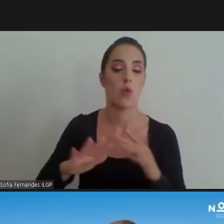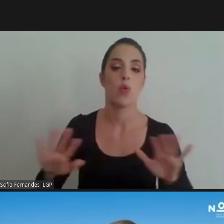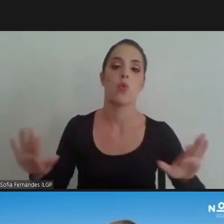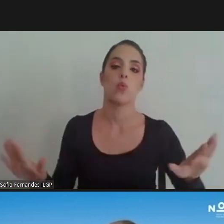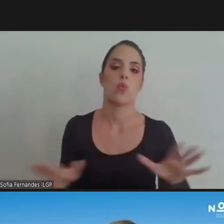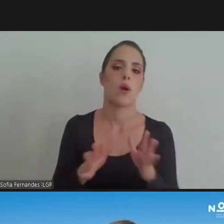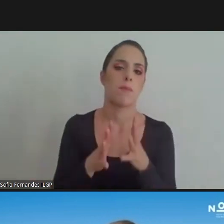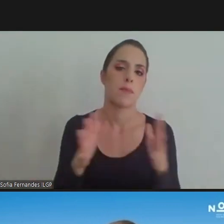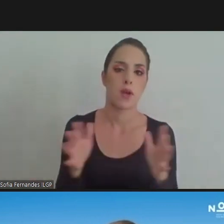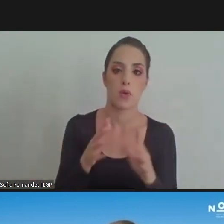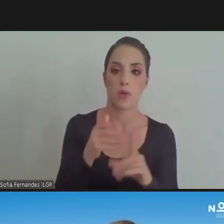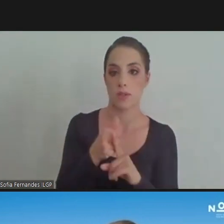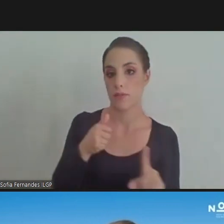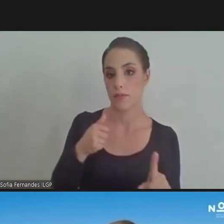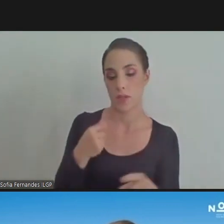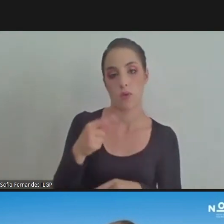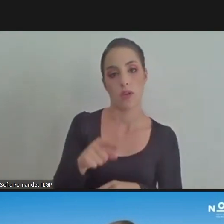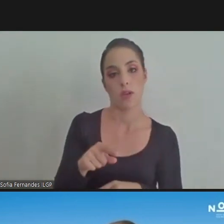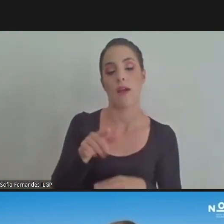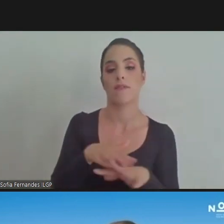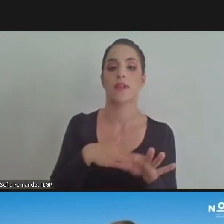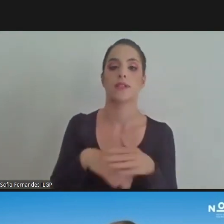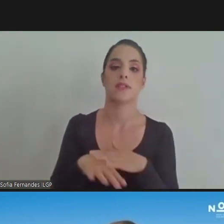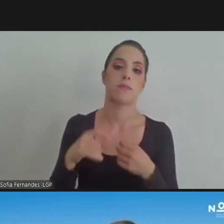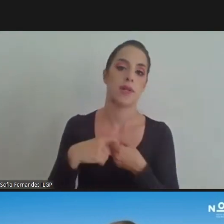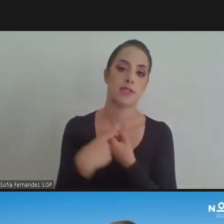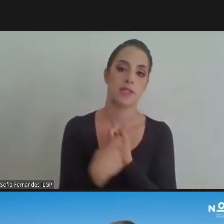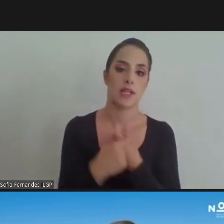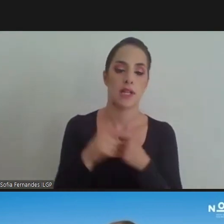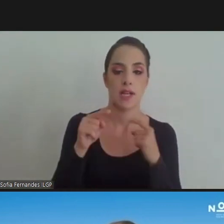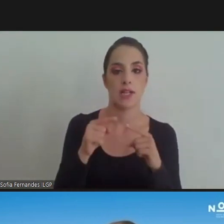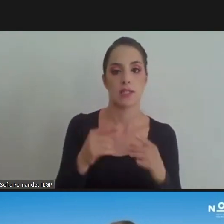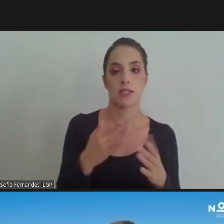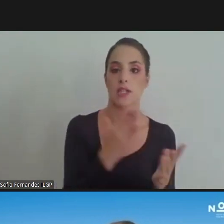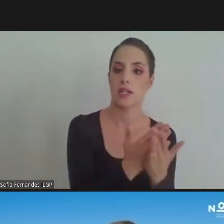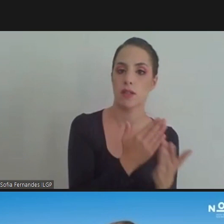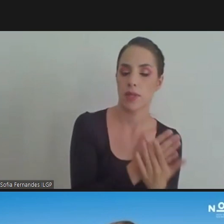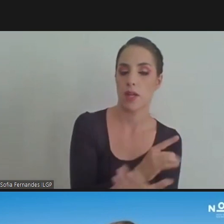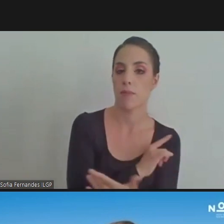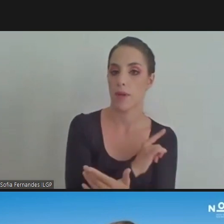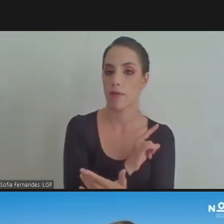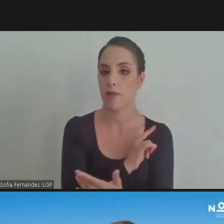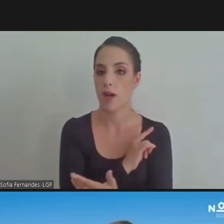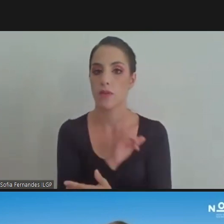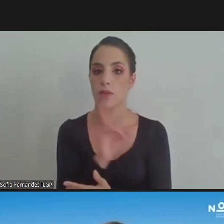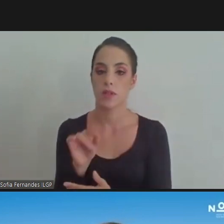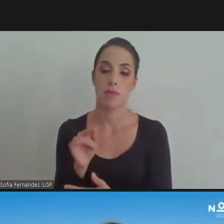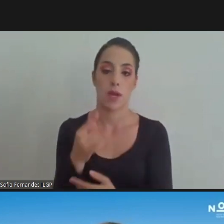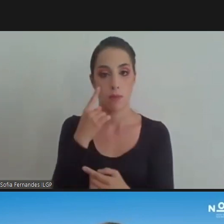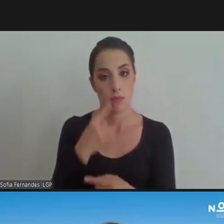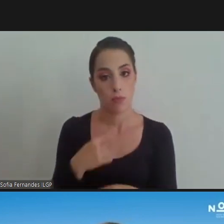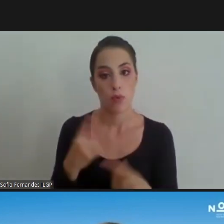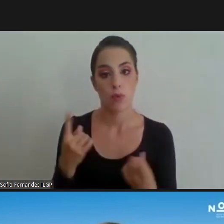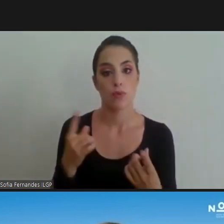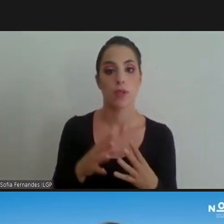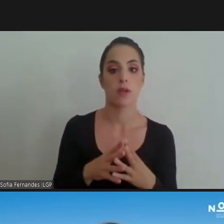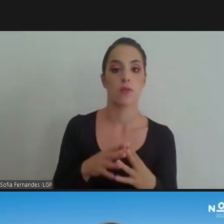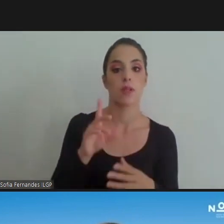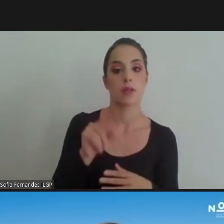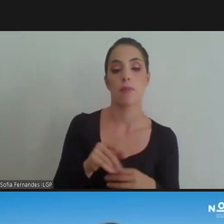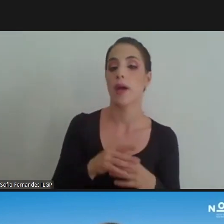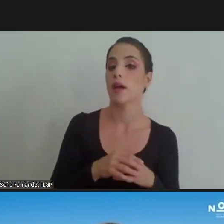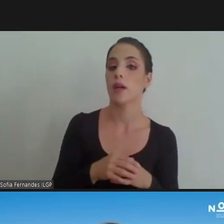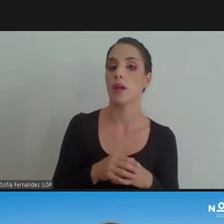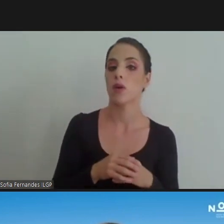desafios que se colocam a fazer estas parcerias entre academia, setor privado e público? E